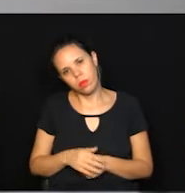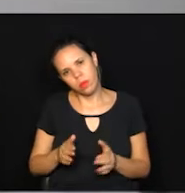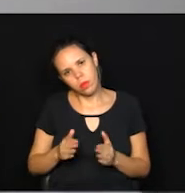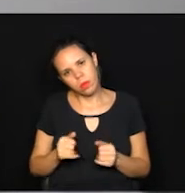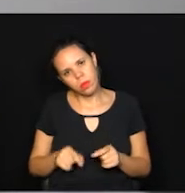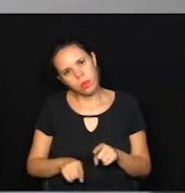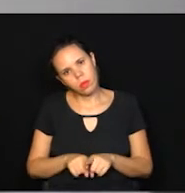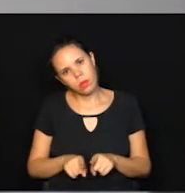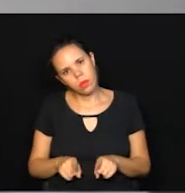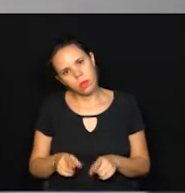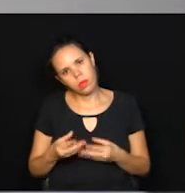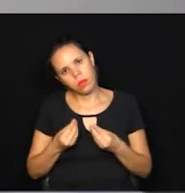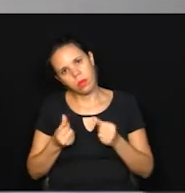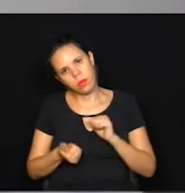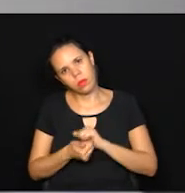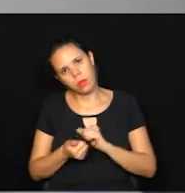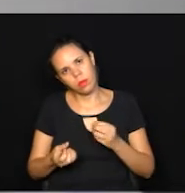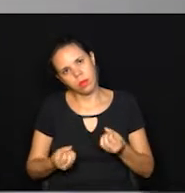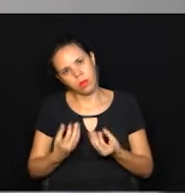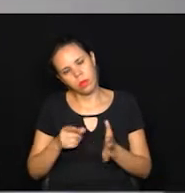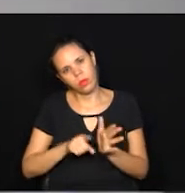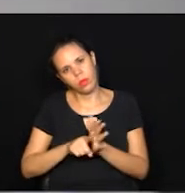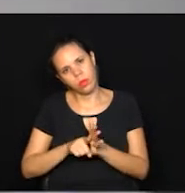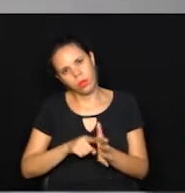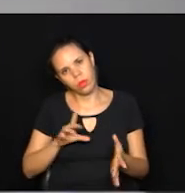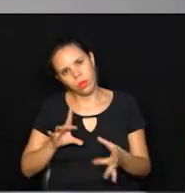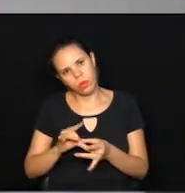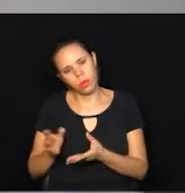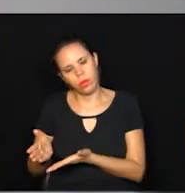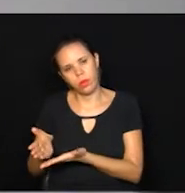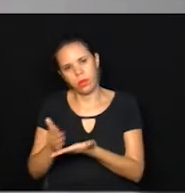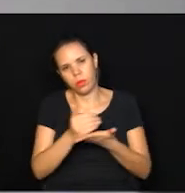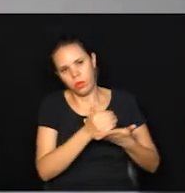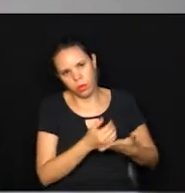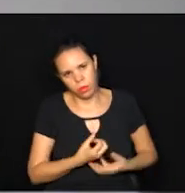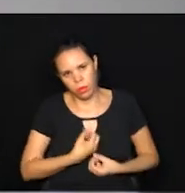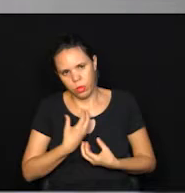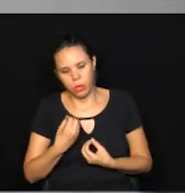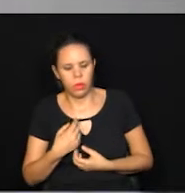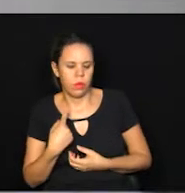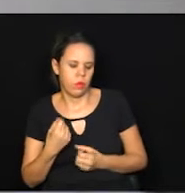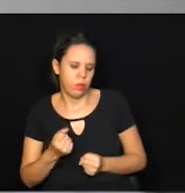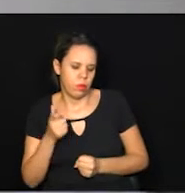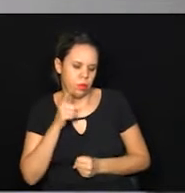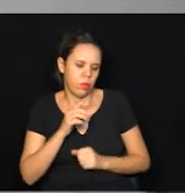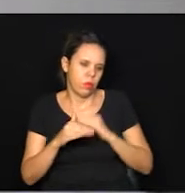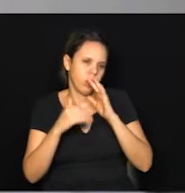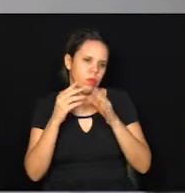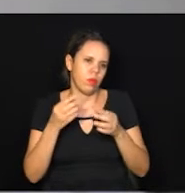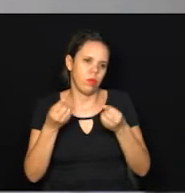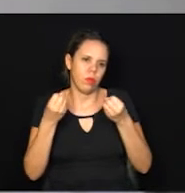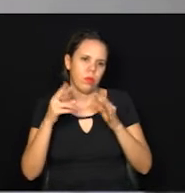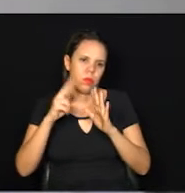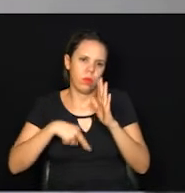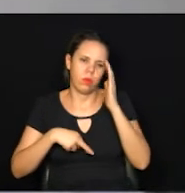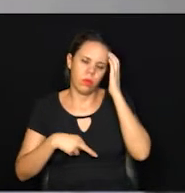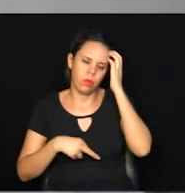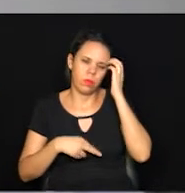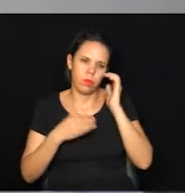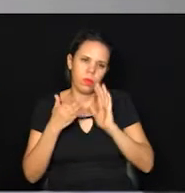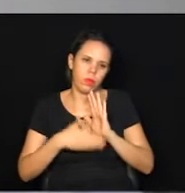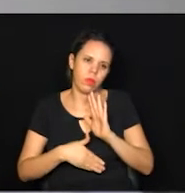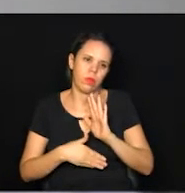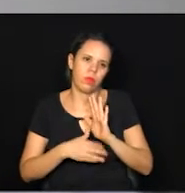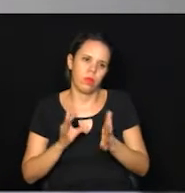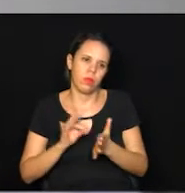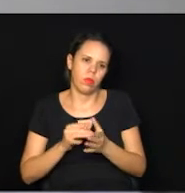buscando qualificar esses dados todos, essa coleta de dados, para que a gente possa construir um relatório com